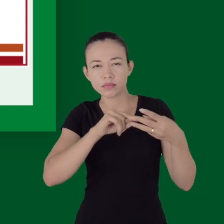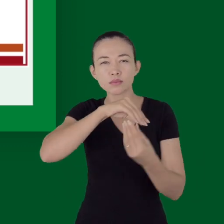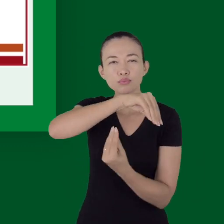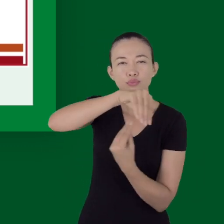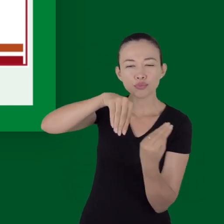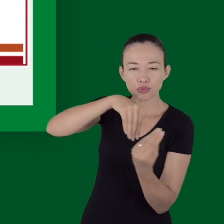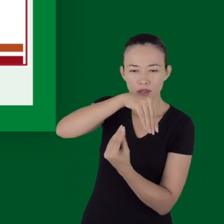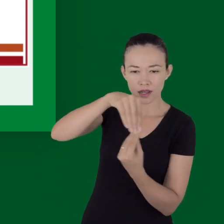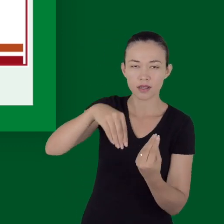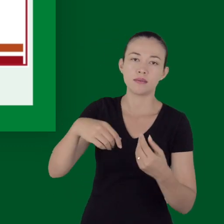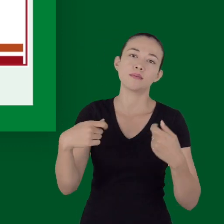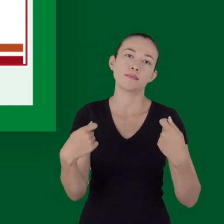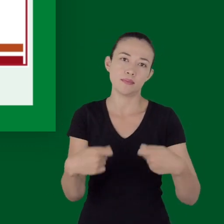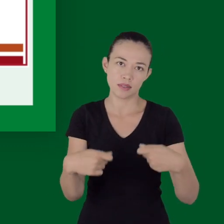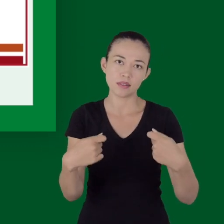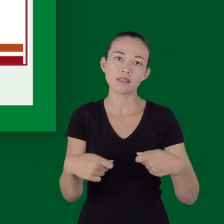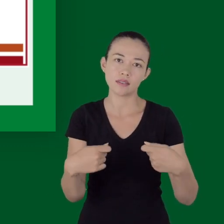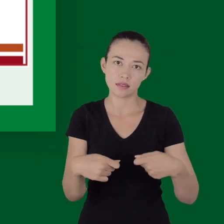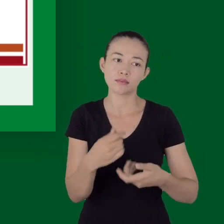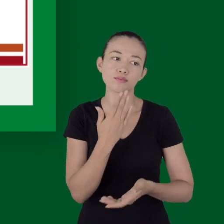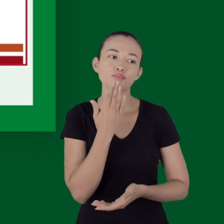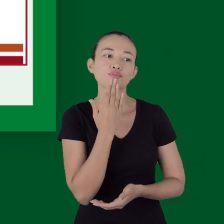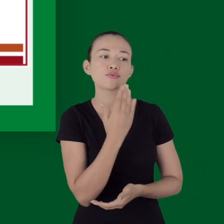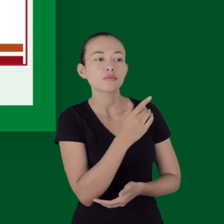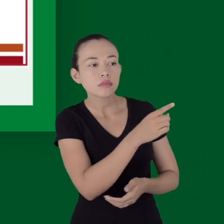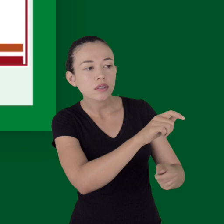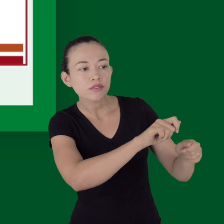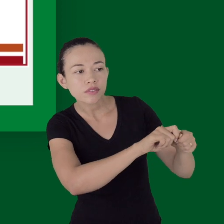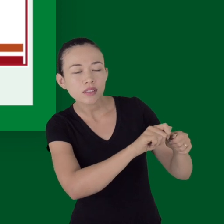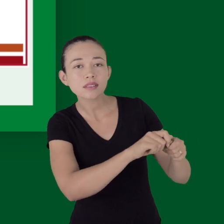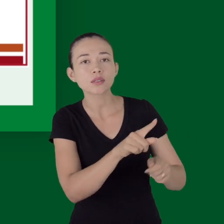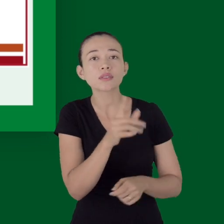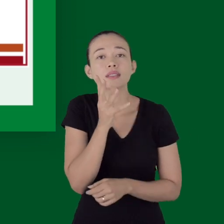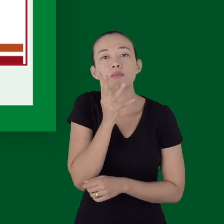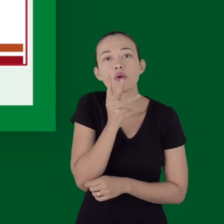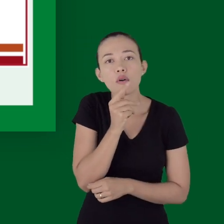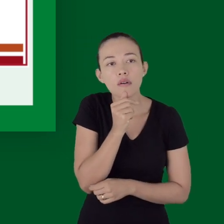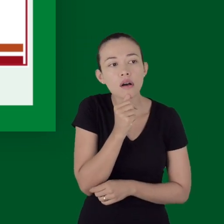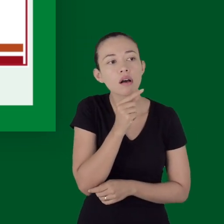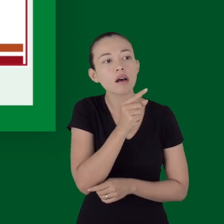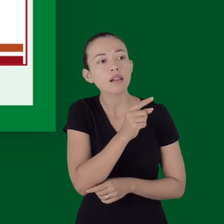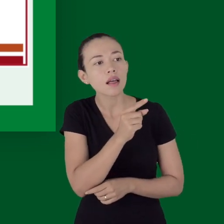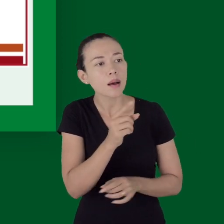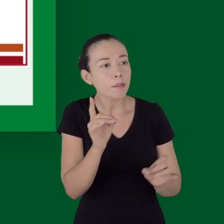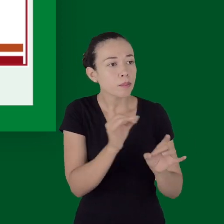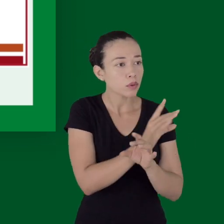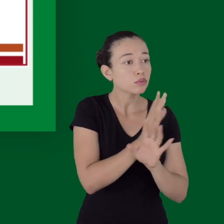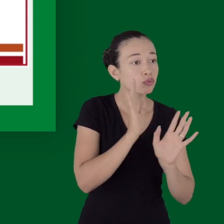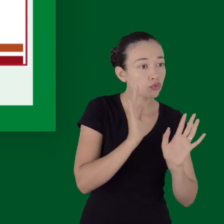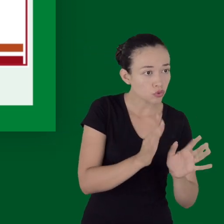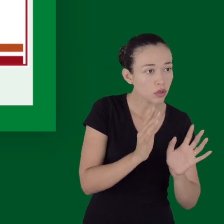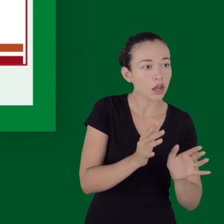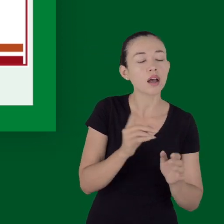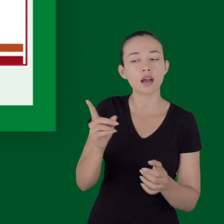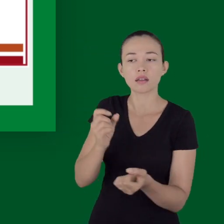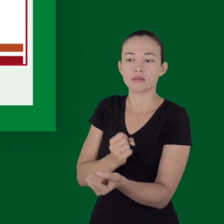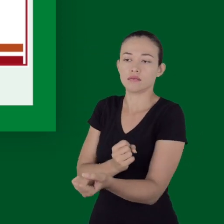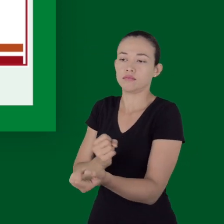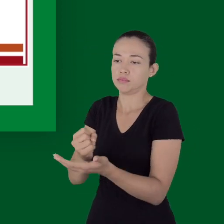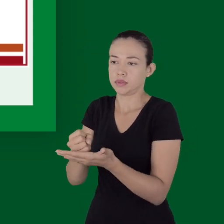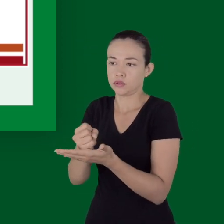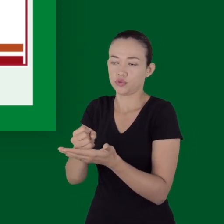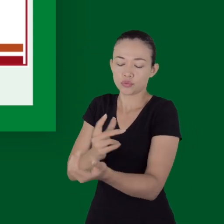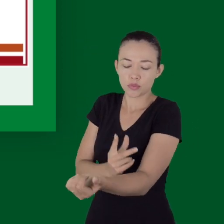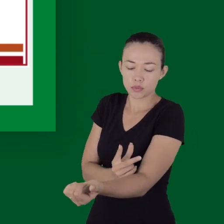precisam ser diluídas, então tem que pedir para fazer, demora um tempinho, né? O primeiro que ficar pronto já